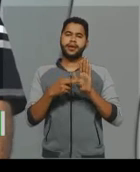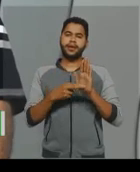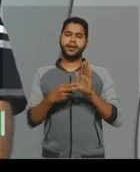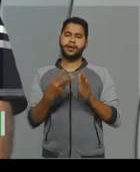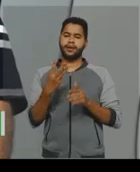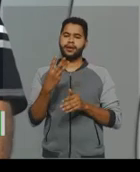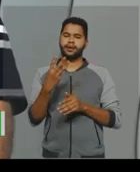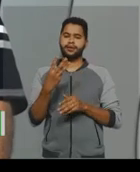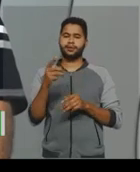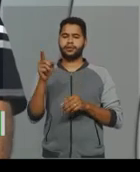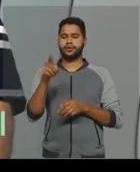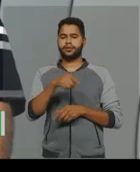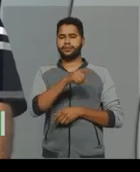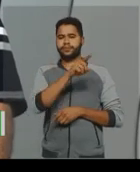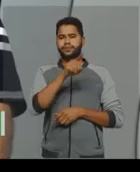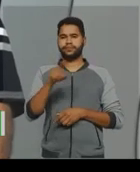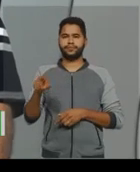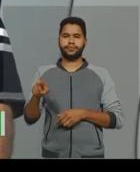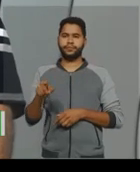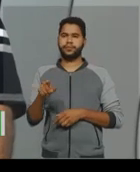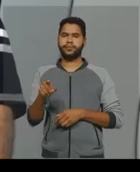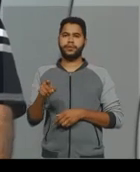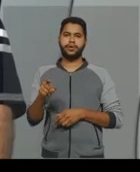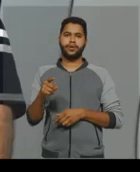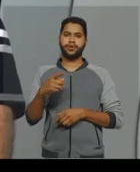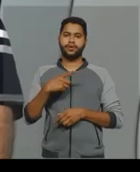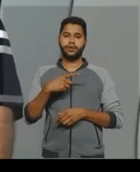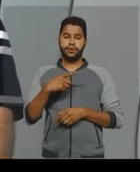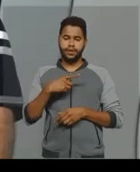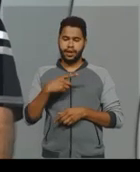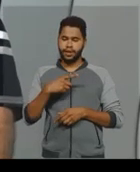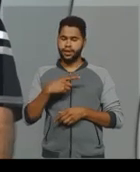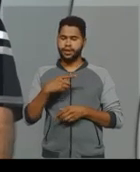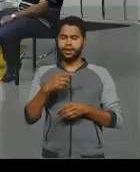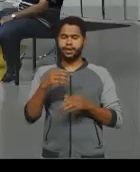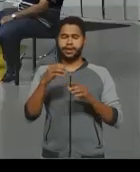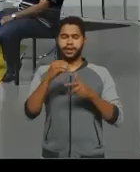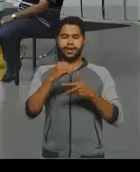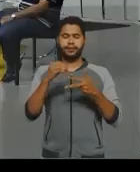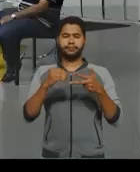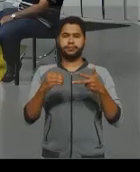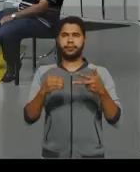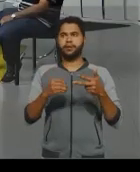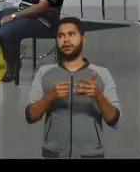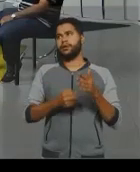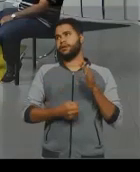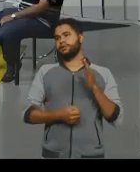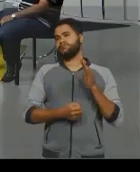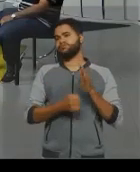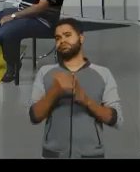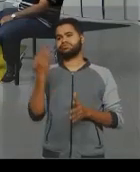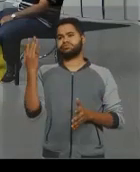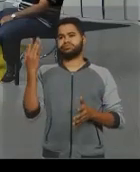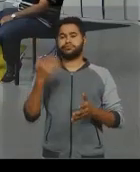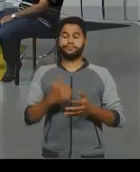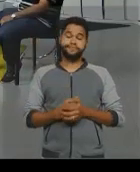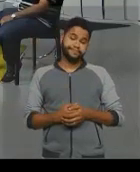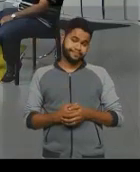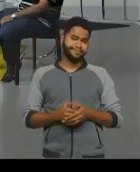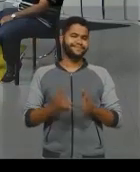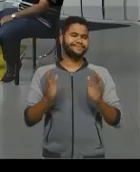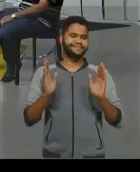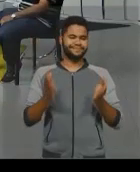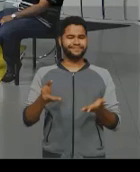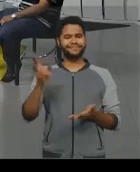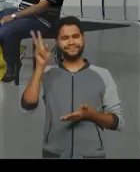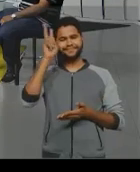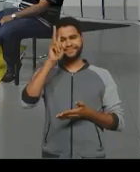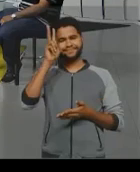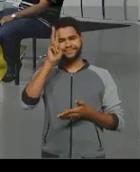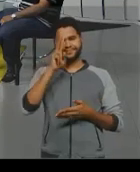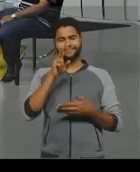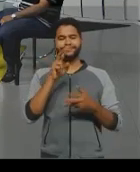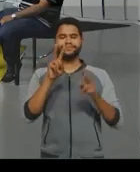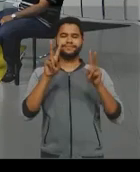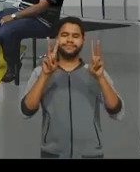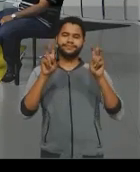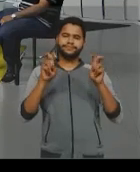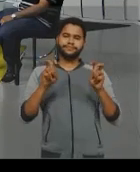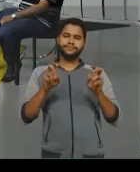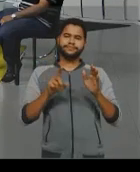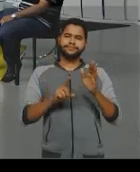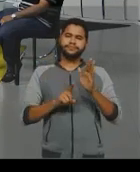no Enem, despenca no Enem. Despenca no Enem. Agora que nós já relembramos o conteúdo das aulas, vamos passar para